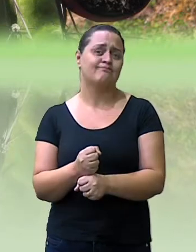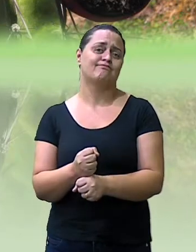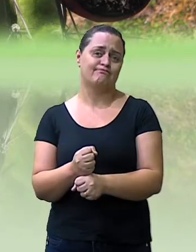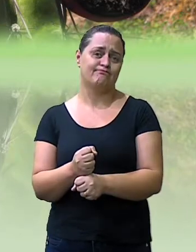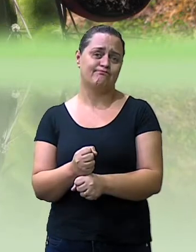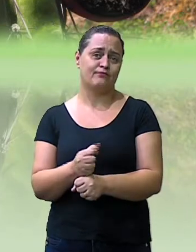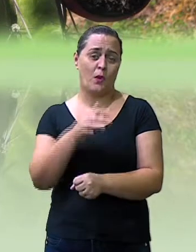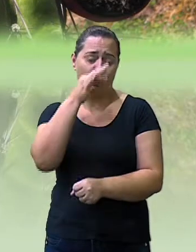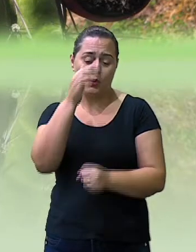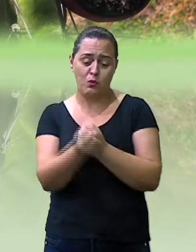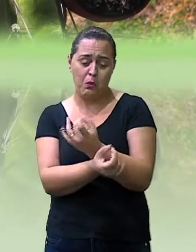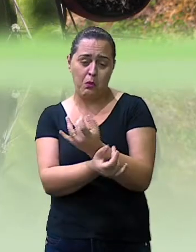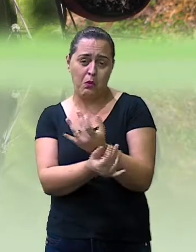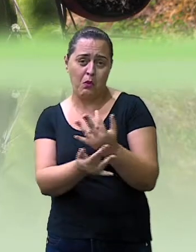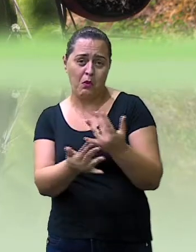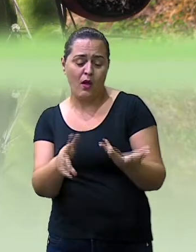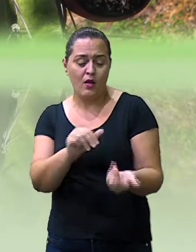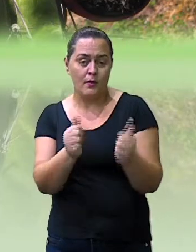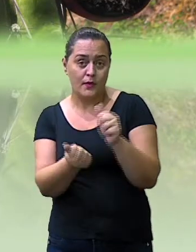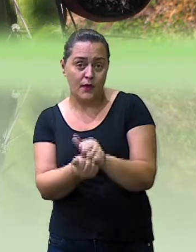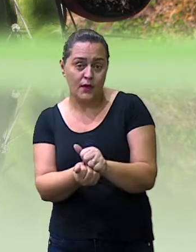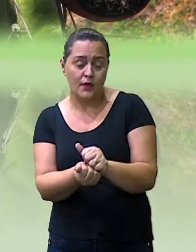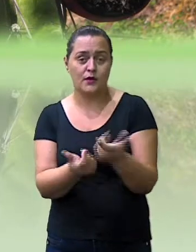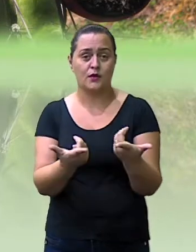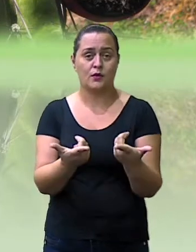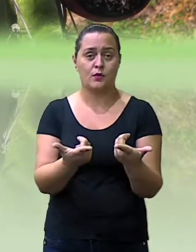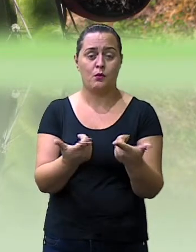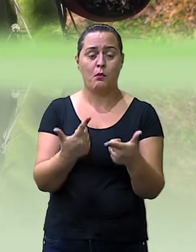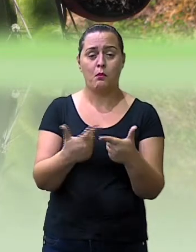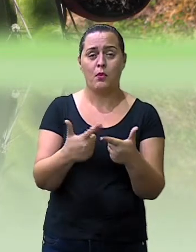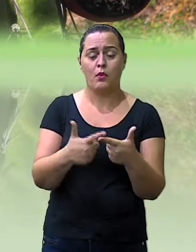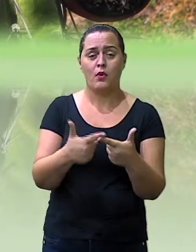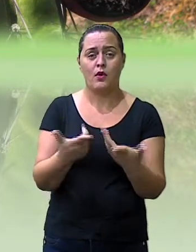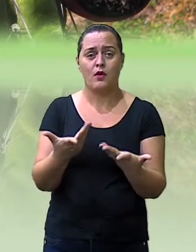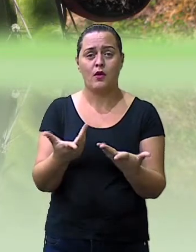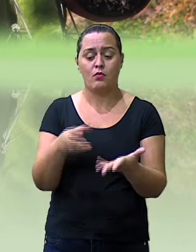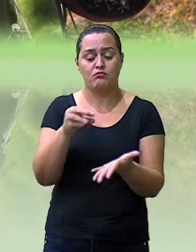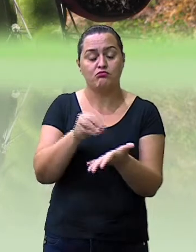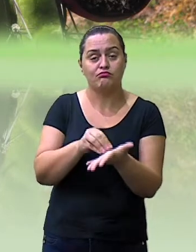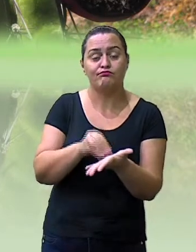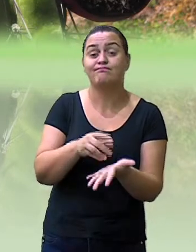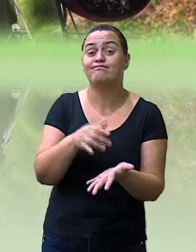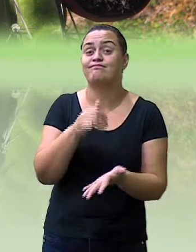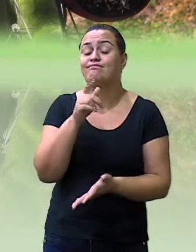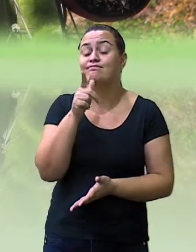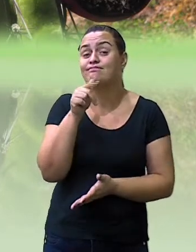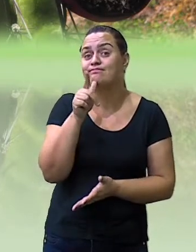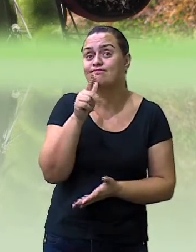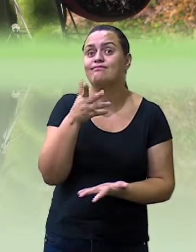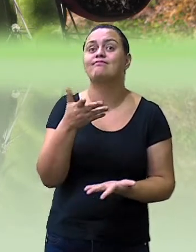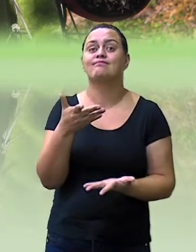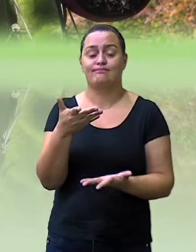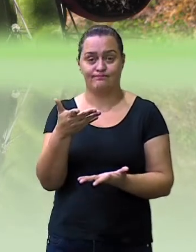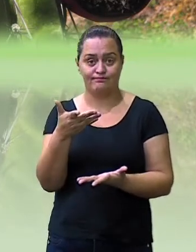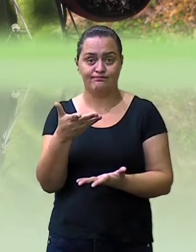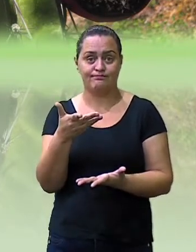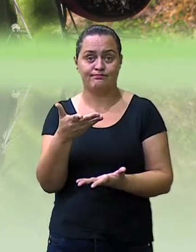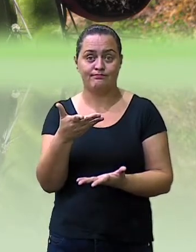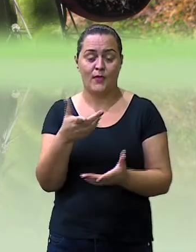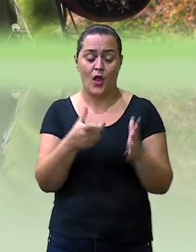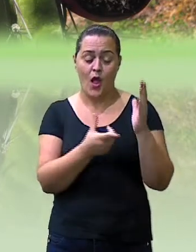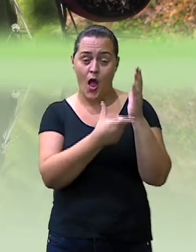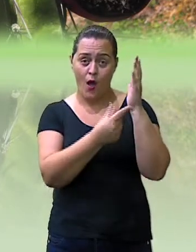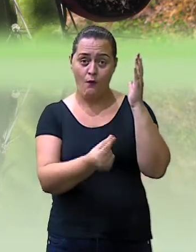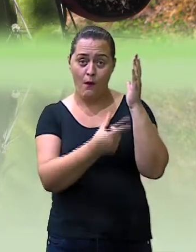com paredes grossas e as folhas transformadas em espinhos que reduzem a perda